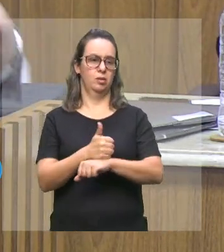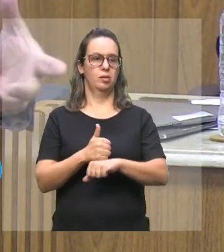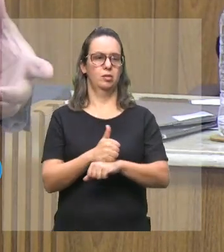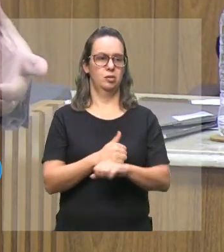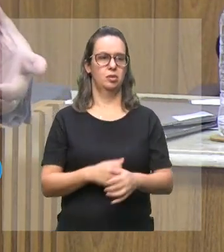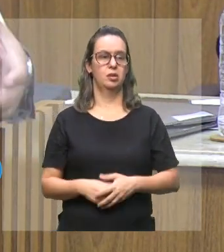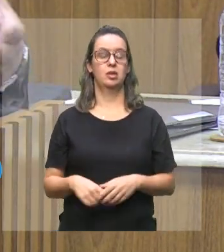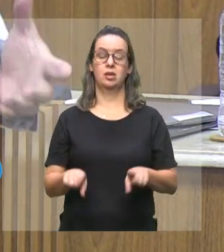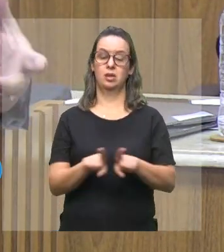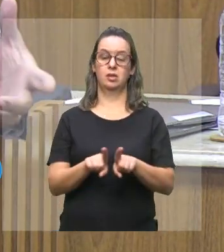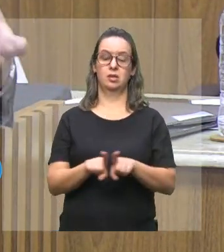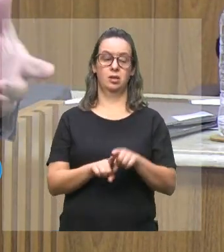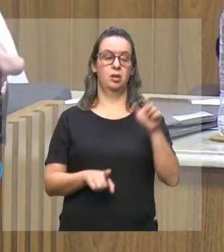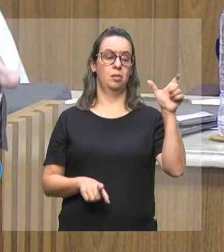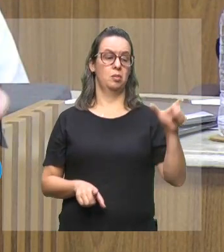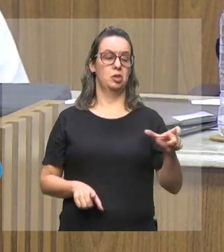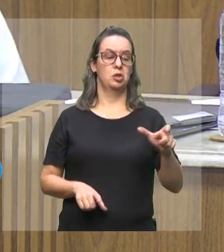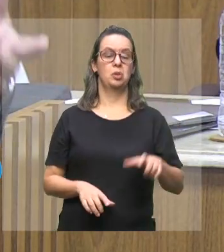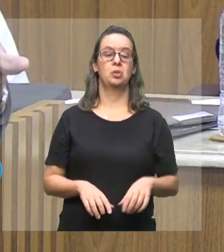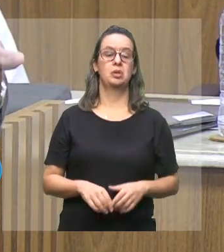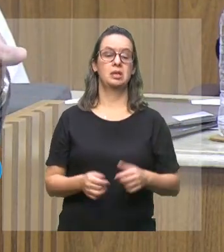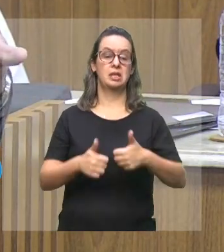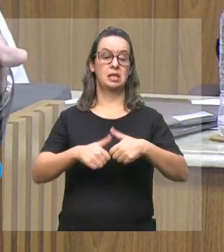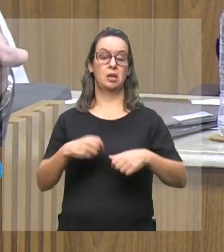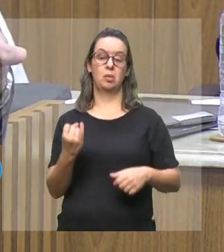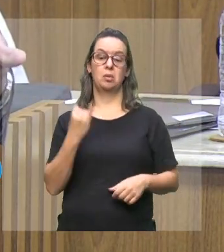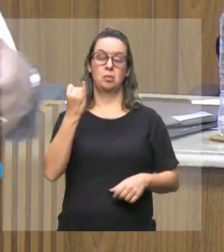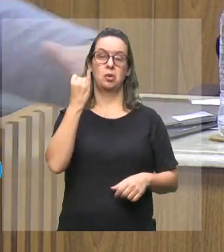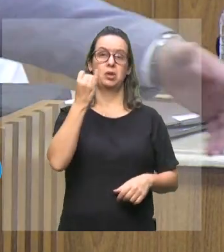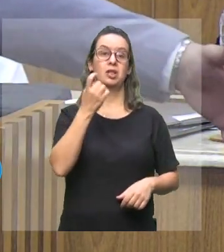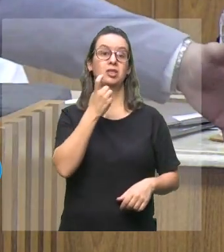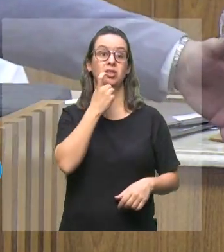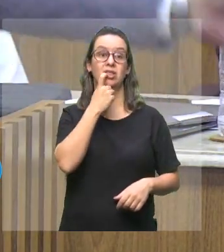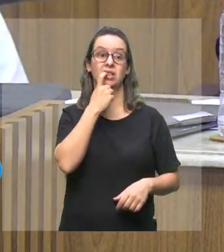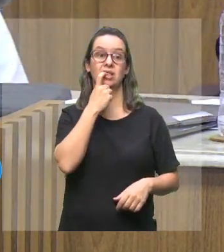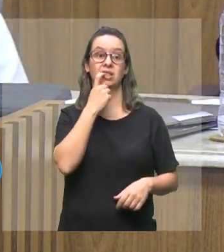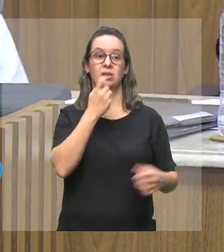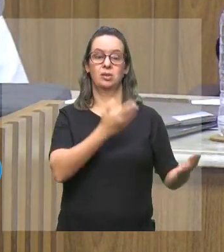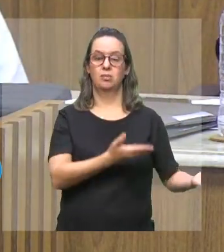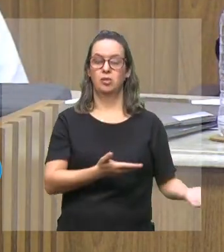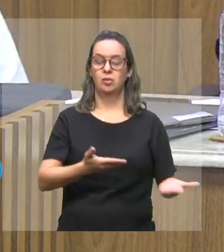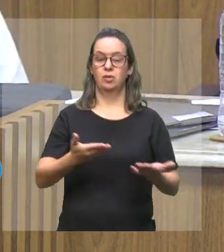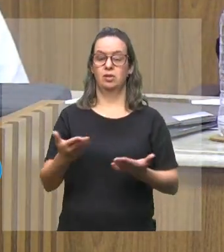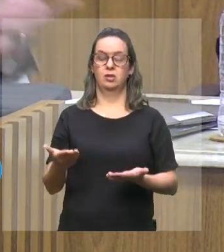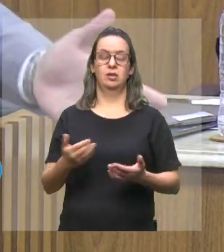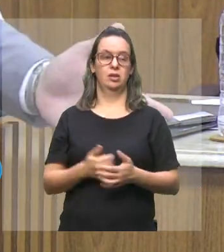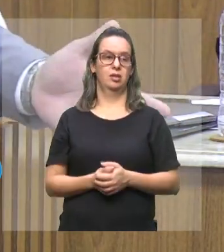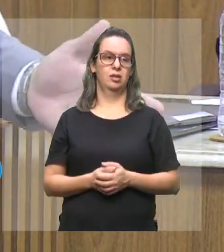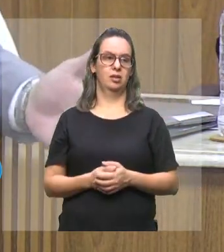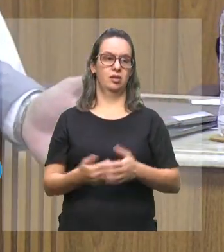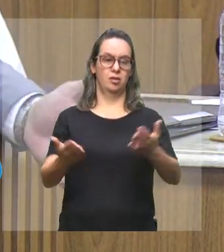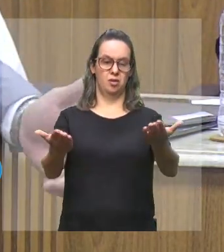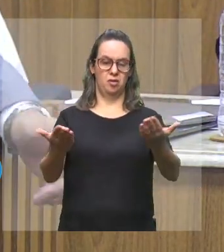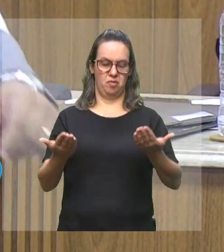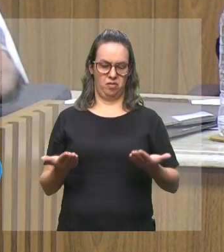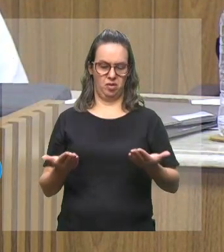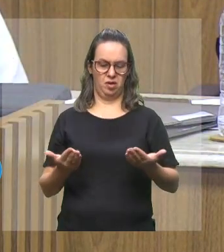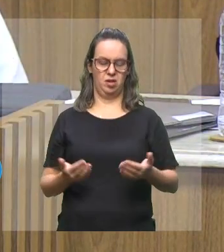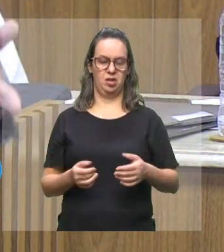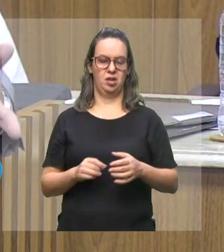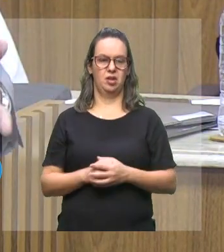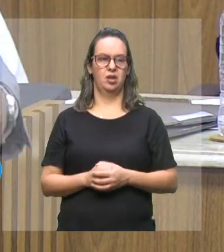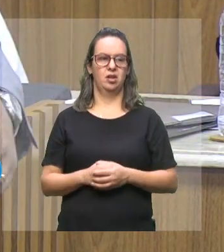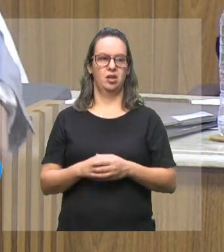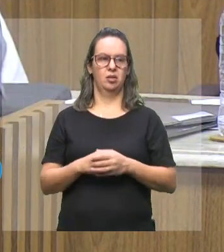grande ouro que nós temos para oferecer para o mercado, não é, vir empresa para cá é uma questão de mão de obra. Não é uma questão